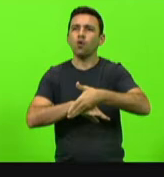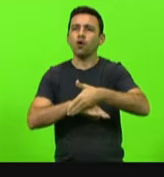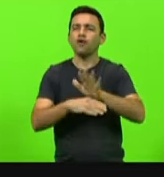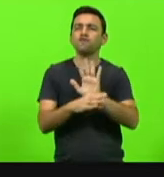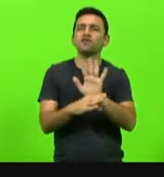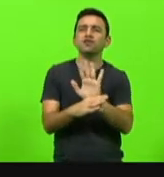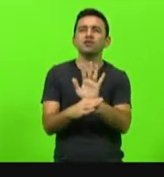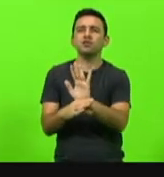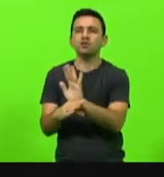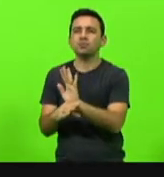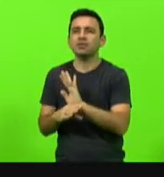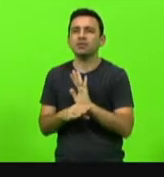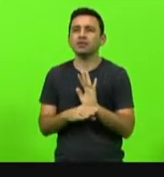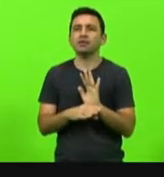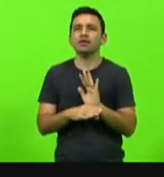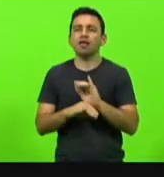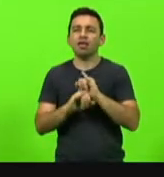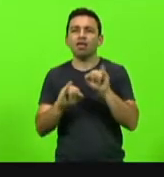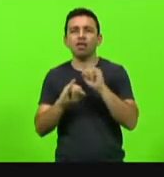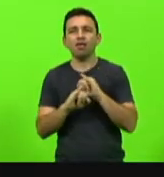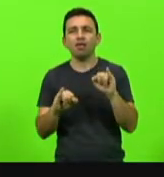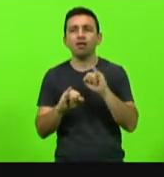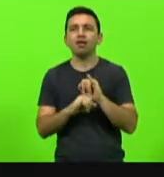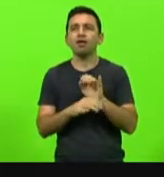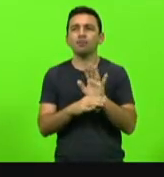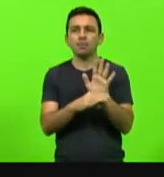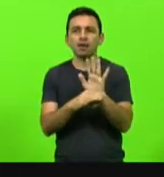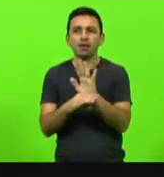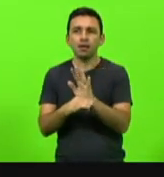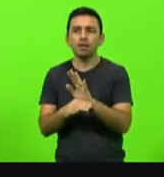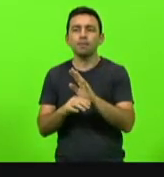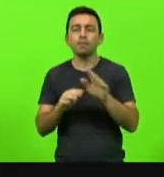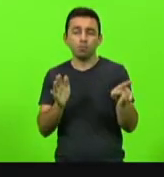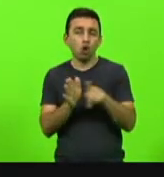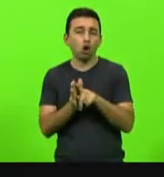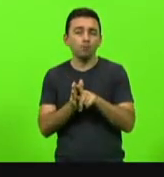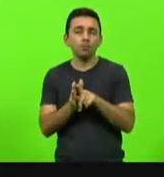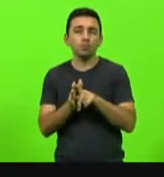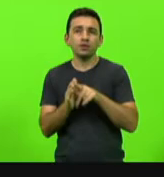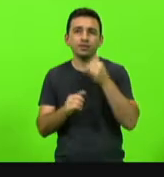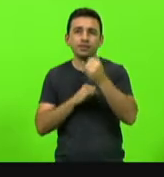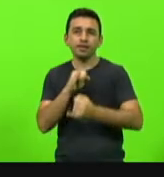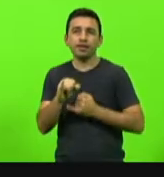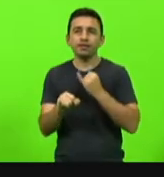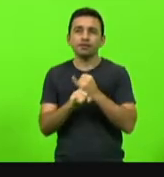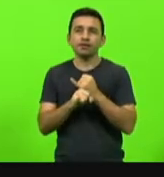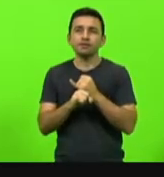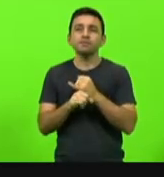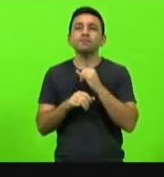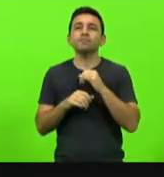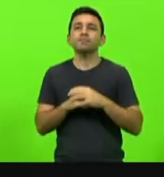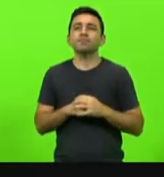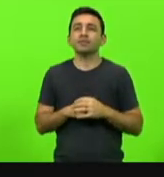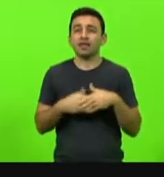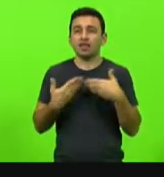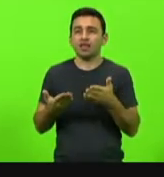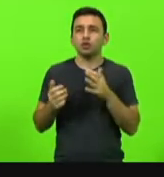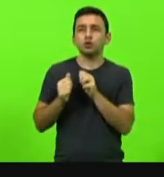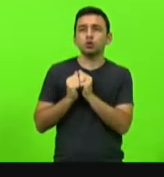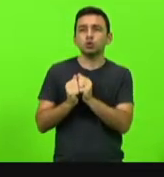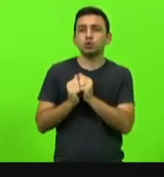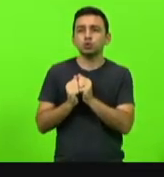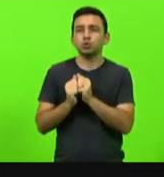filmezinho, foi lá para fazer material para a internet, posou ao lado de